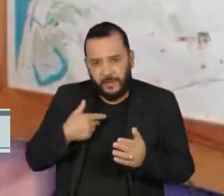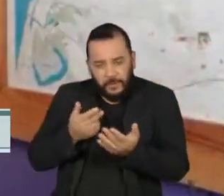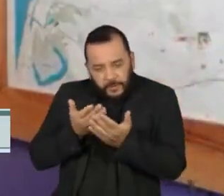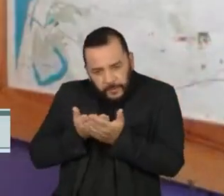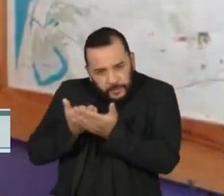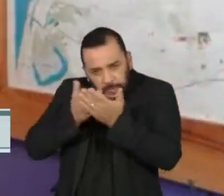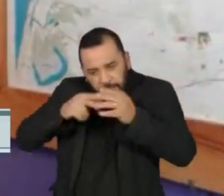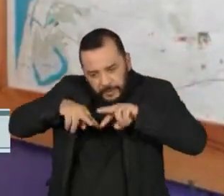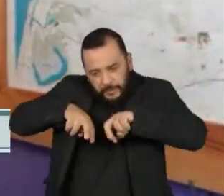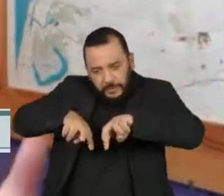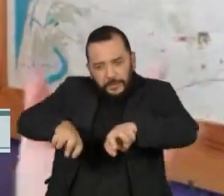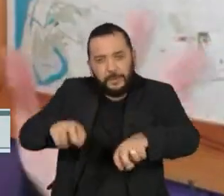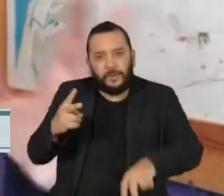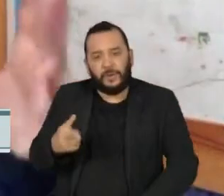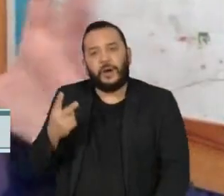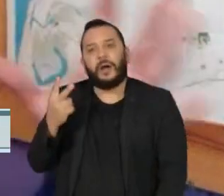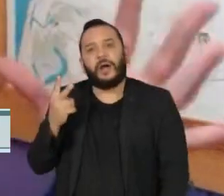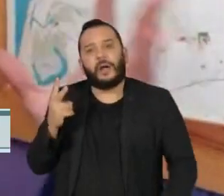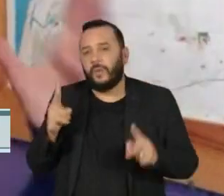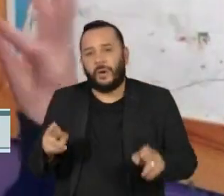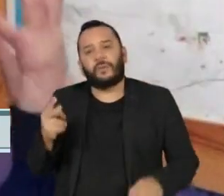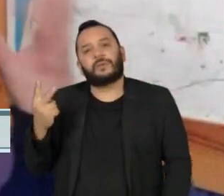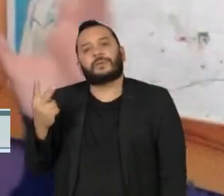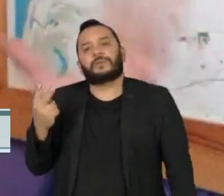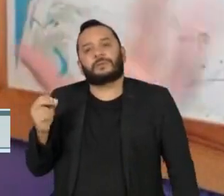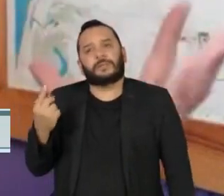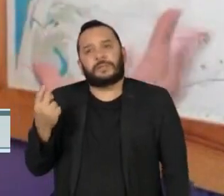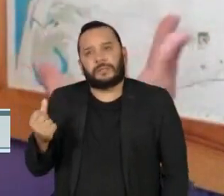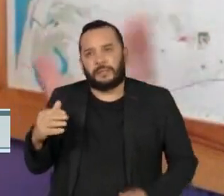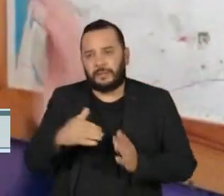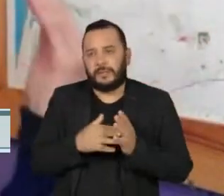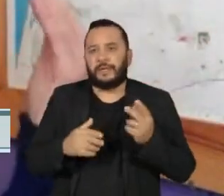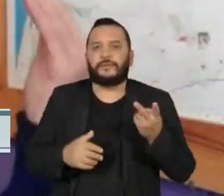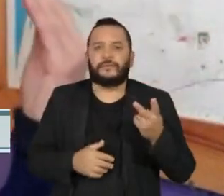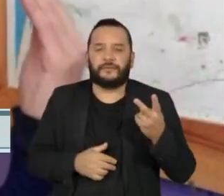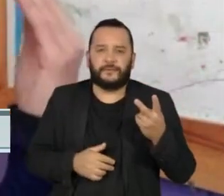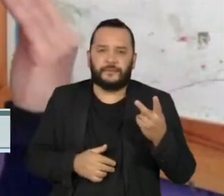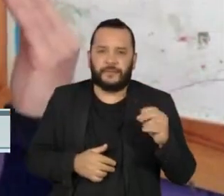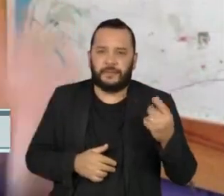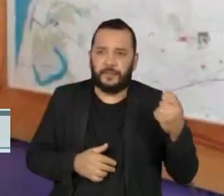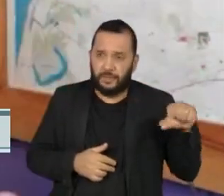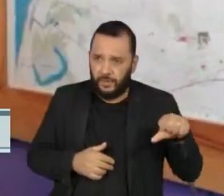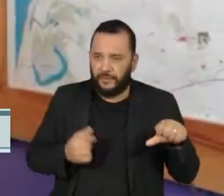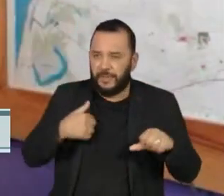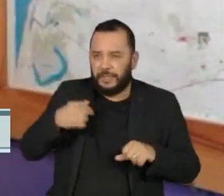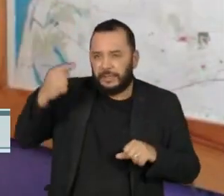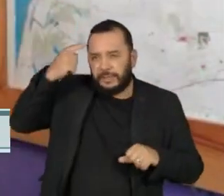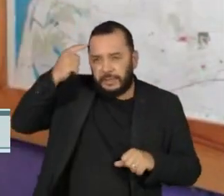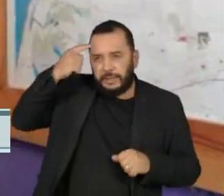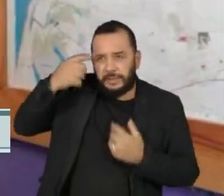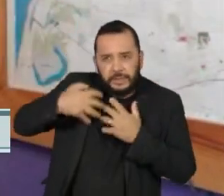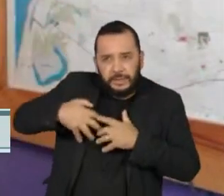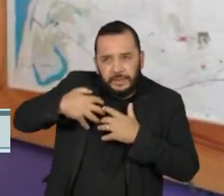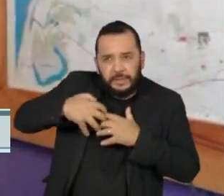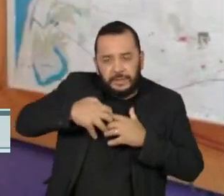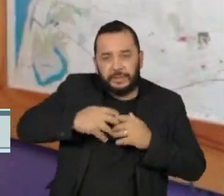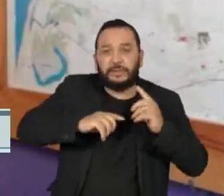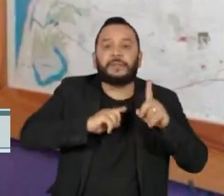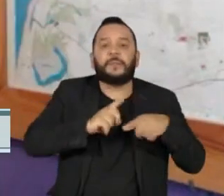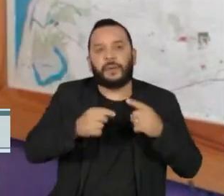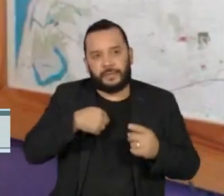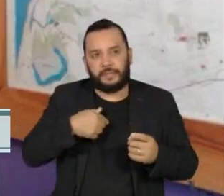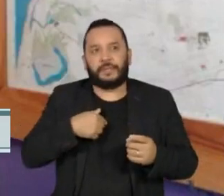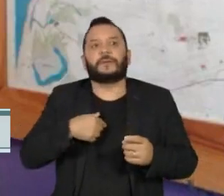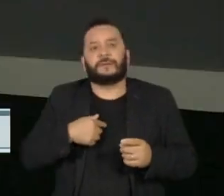Então, nesse caso, de 2016 até 2019, eu ia só pensando, mas depois, em geral, eu sento e escrevo em períodos